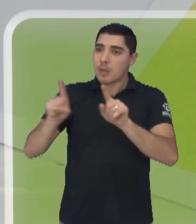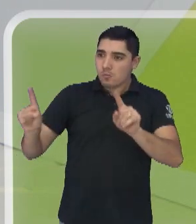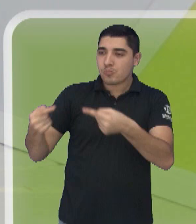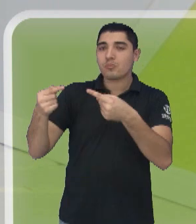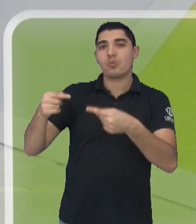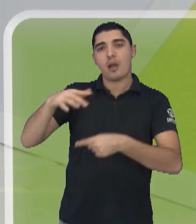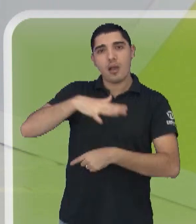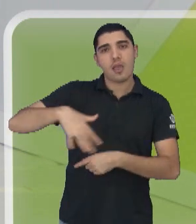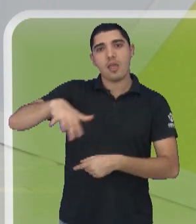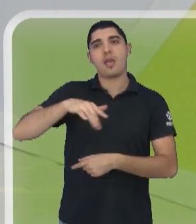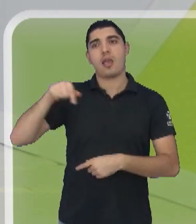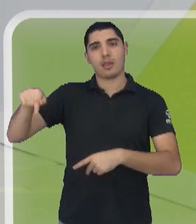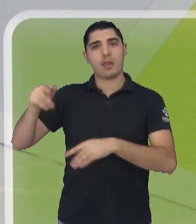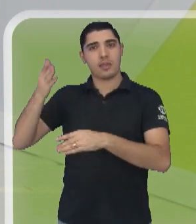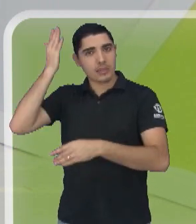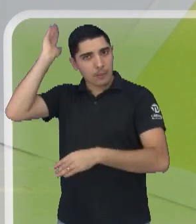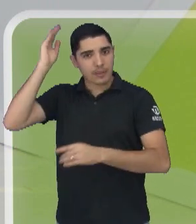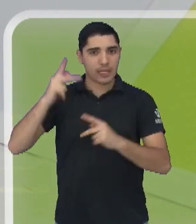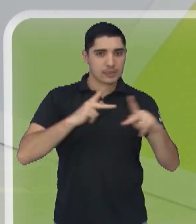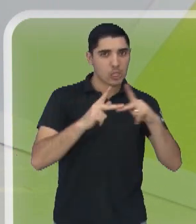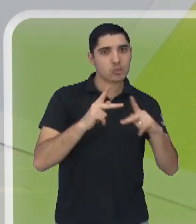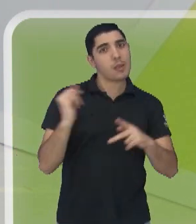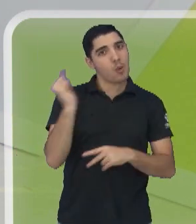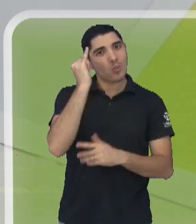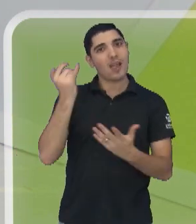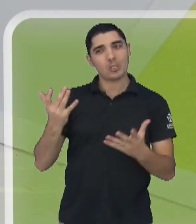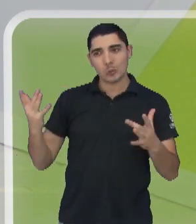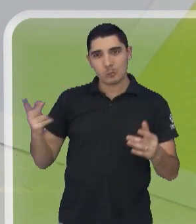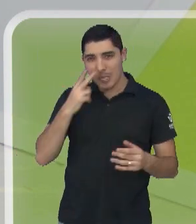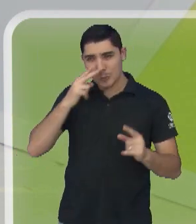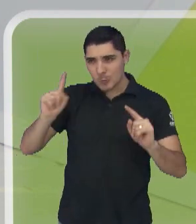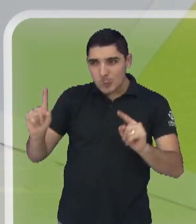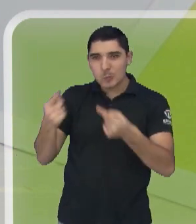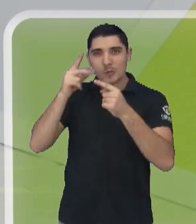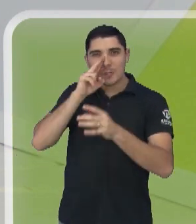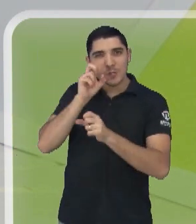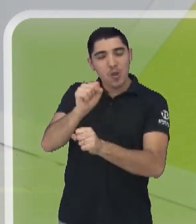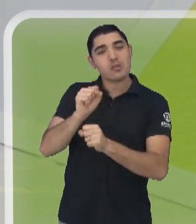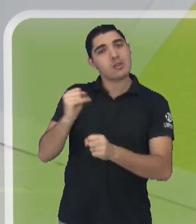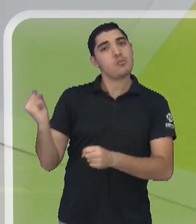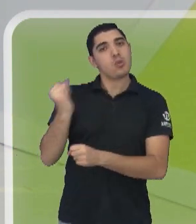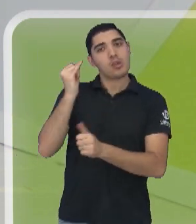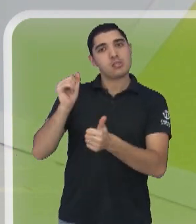Isso aí é bem bacana, fortalece o esporte, dá mais vida aí para o esporte local também ter isso daí.